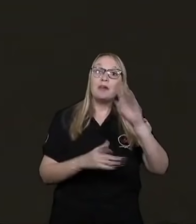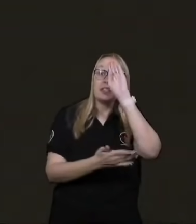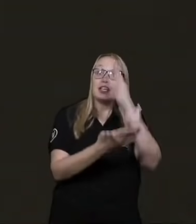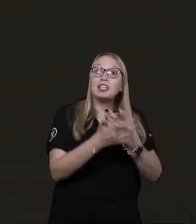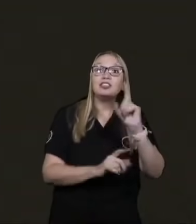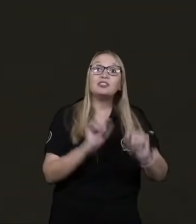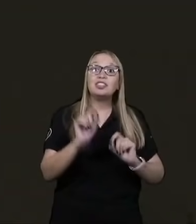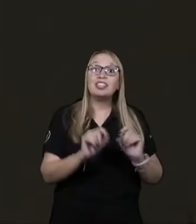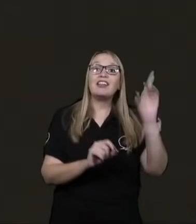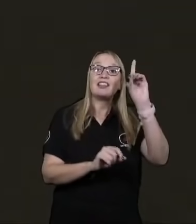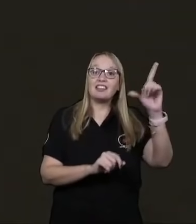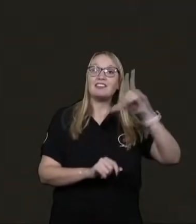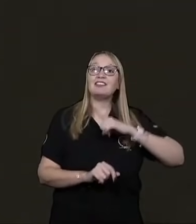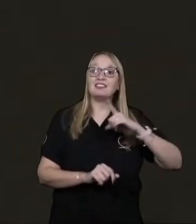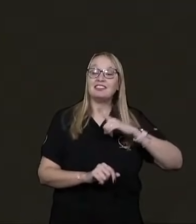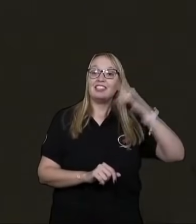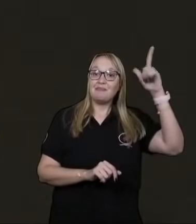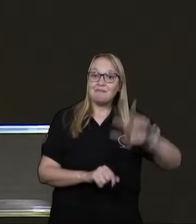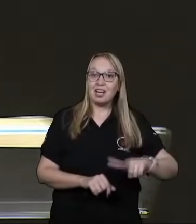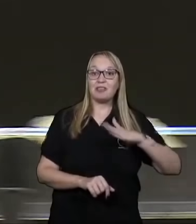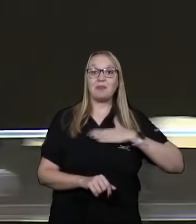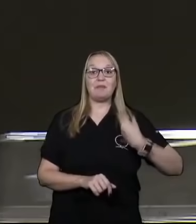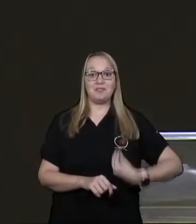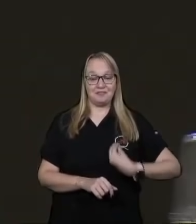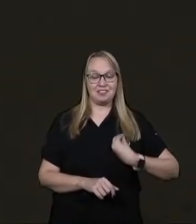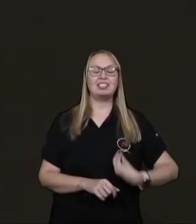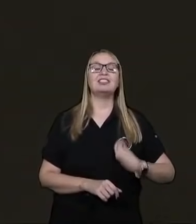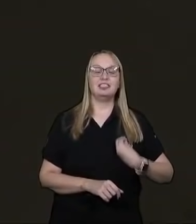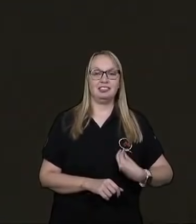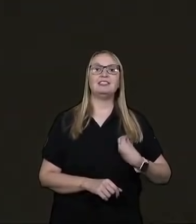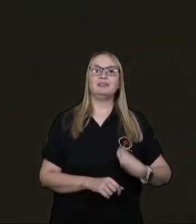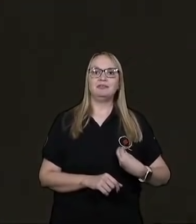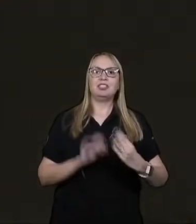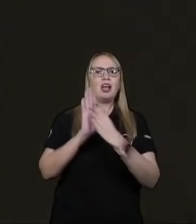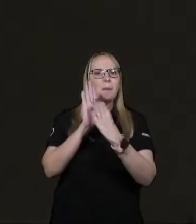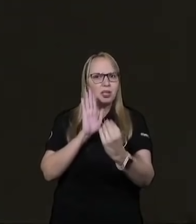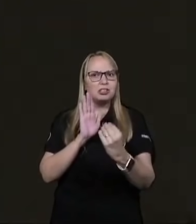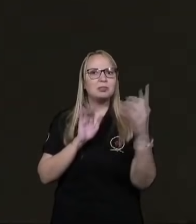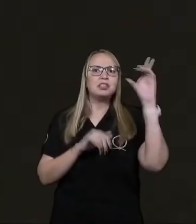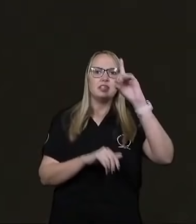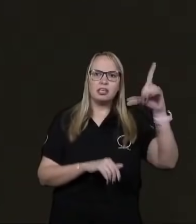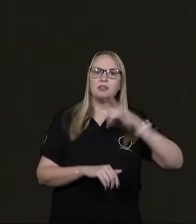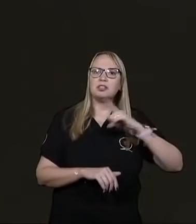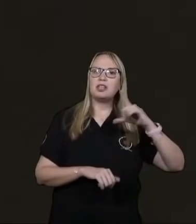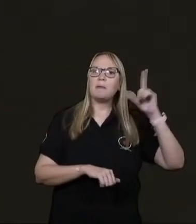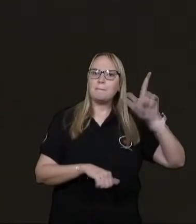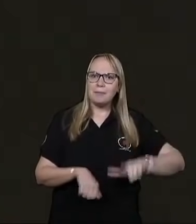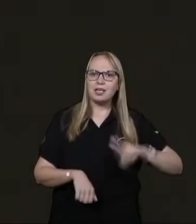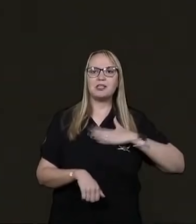você acredita vamos lá dá para você repetir